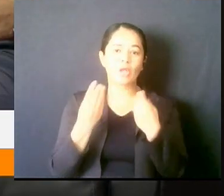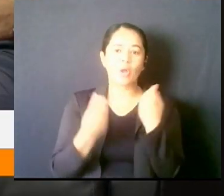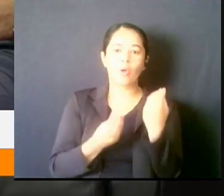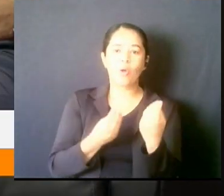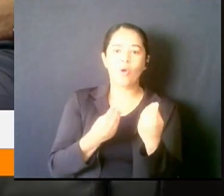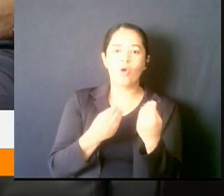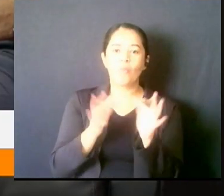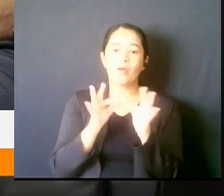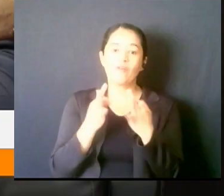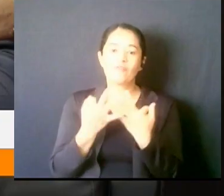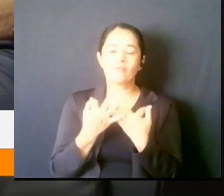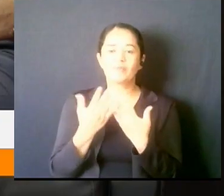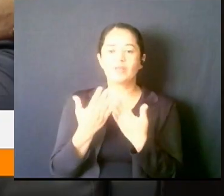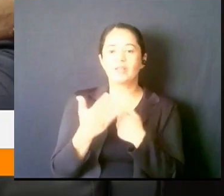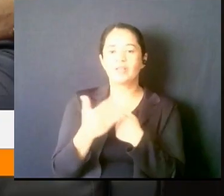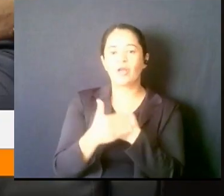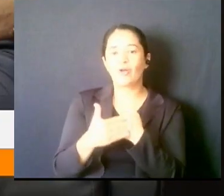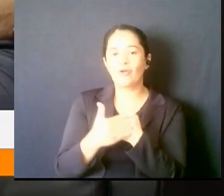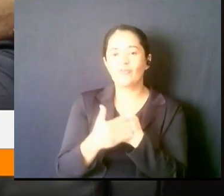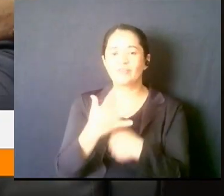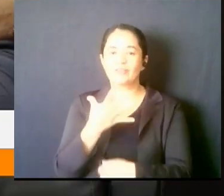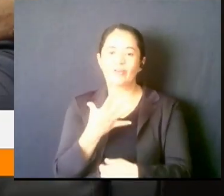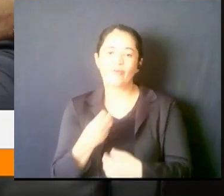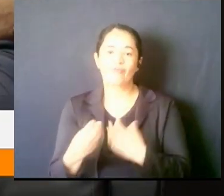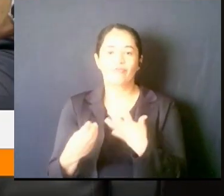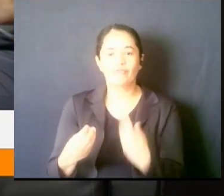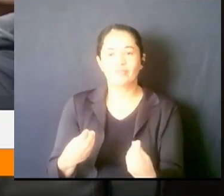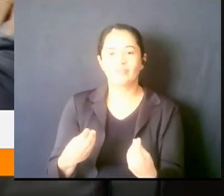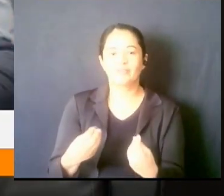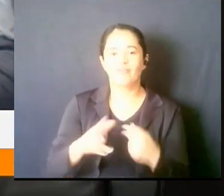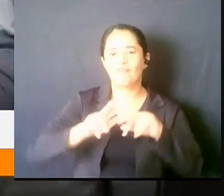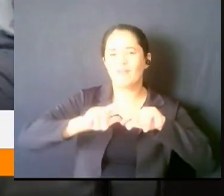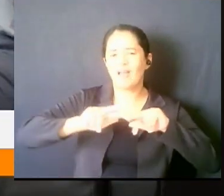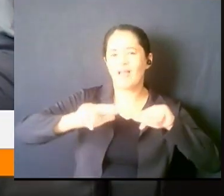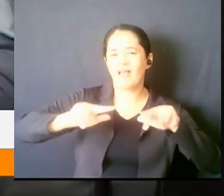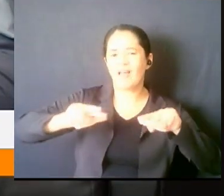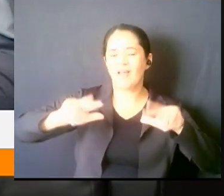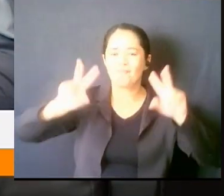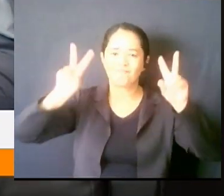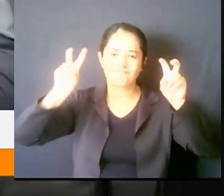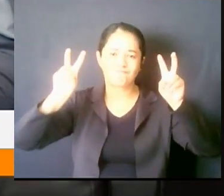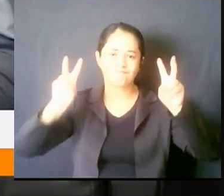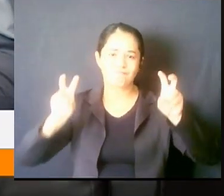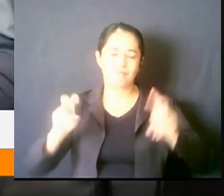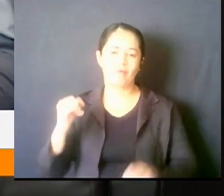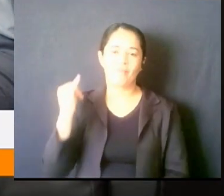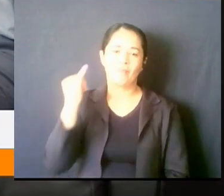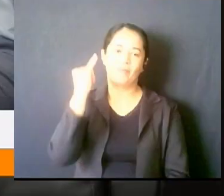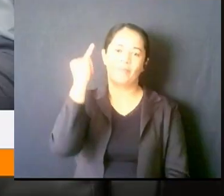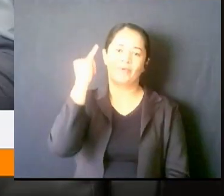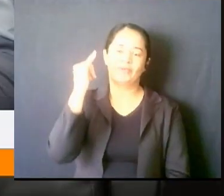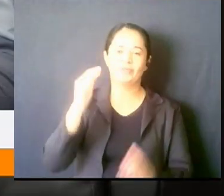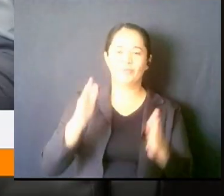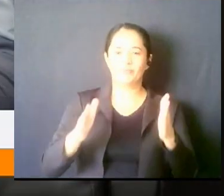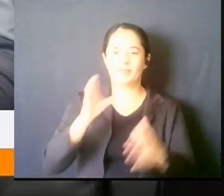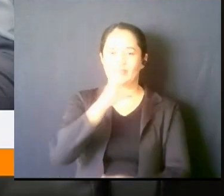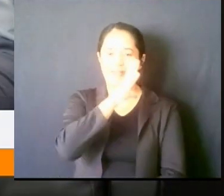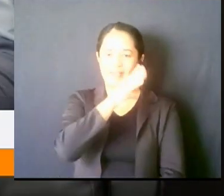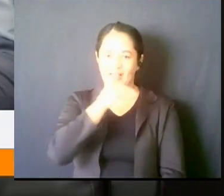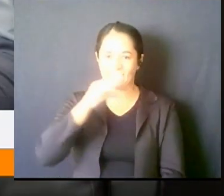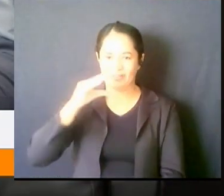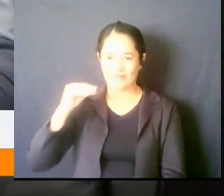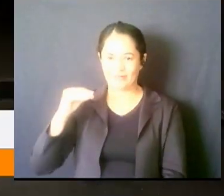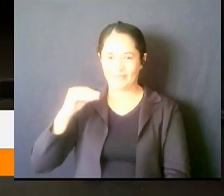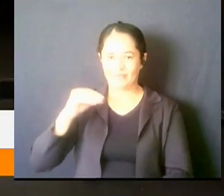seus filhos. Importante Então, demais. tem vários temas que são relevantes para a adolescência hoje em dia. Muito Obrigada, bem, muito por bem. poder